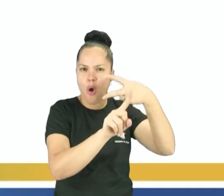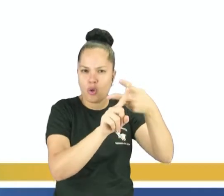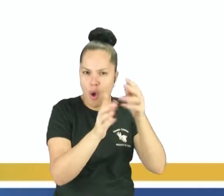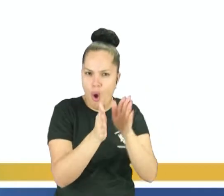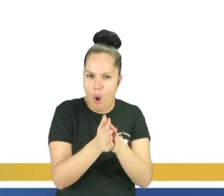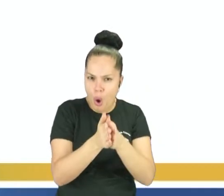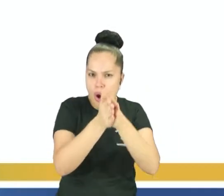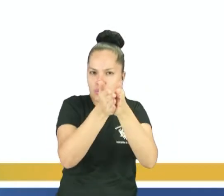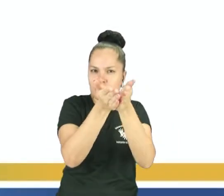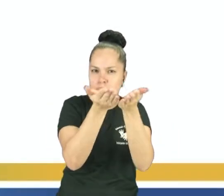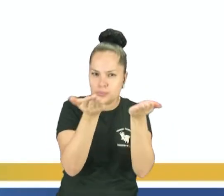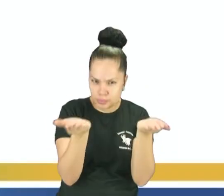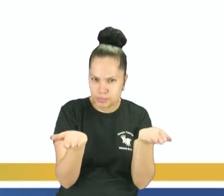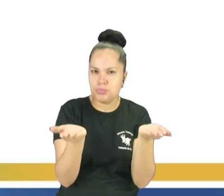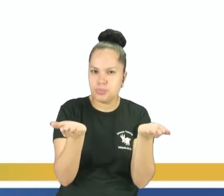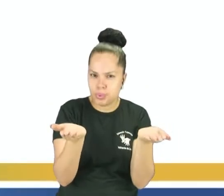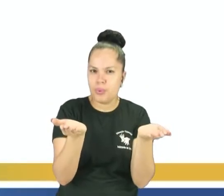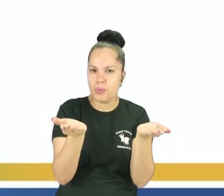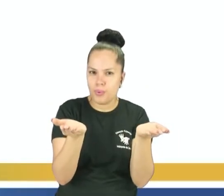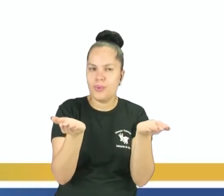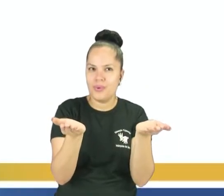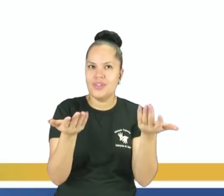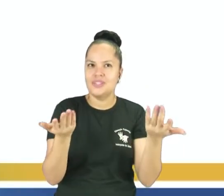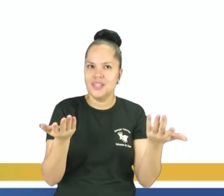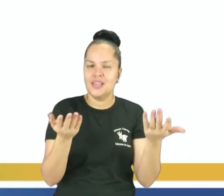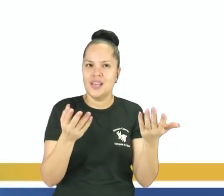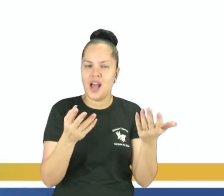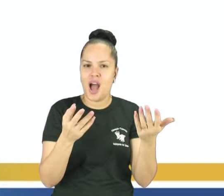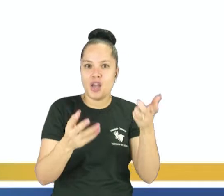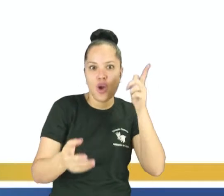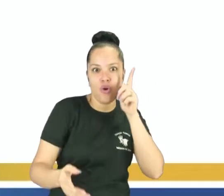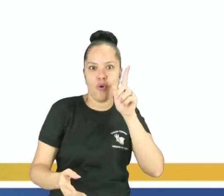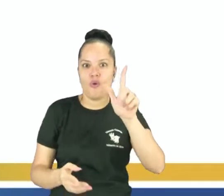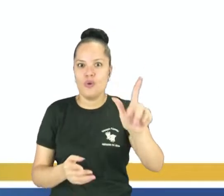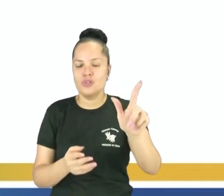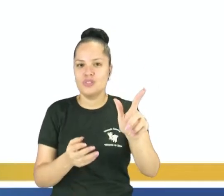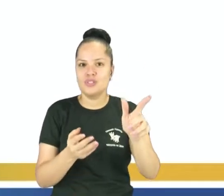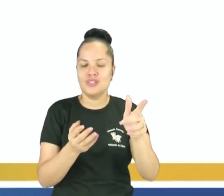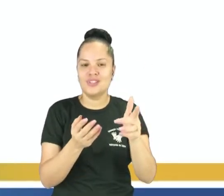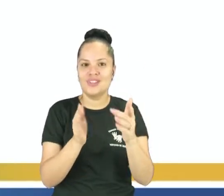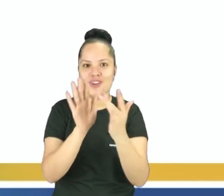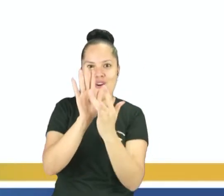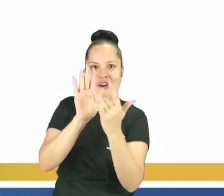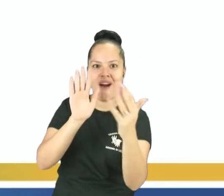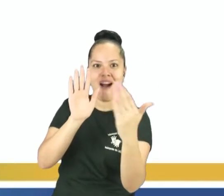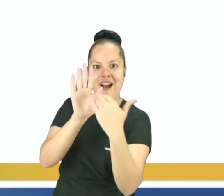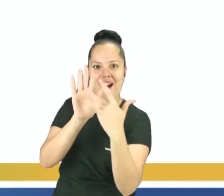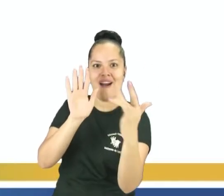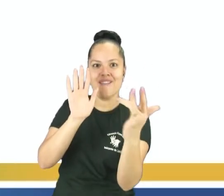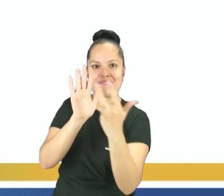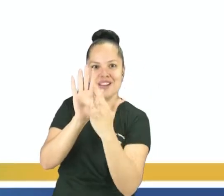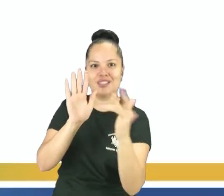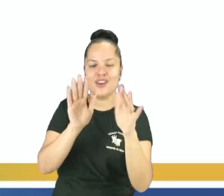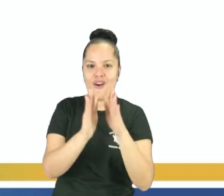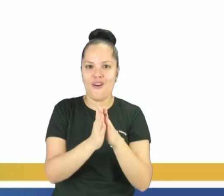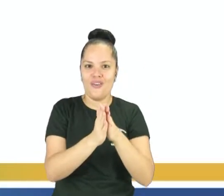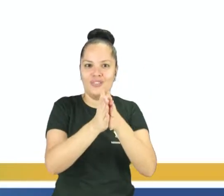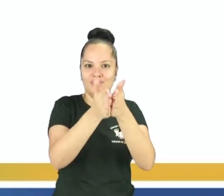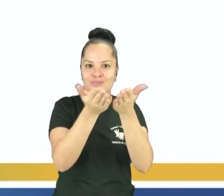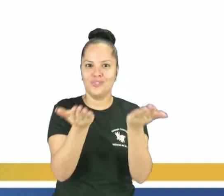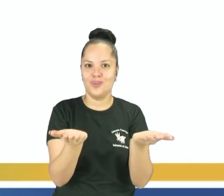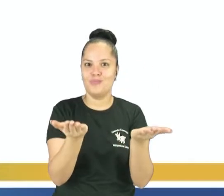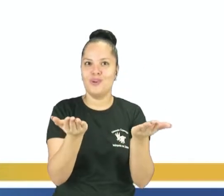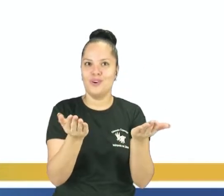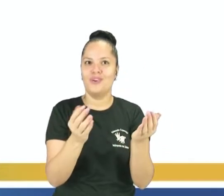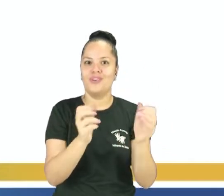a figura 1 em relação a essa reta e obtive a figura 2. Não parece que está uma reflexão, uma dobra? Olha a